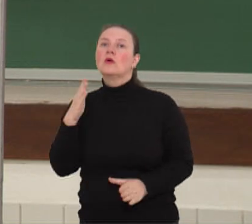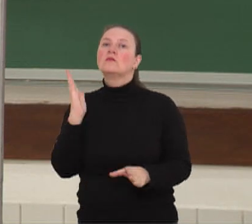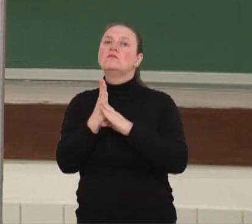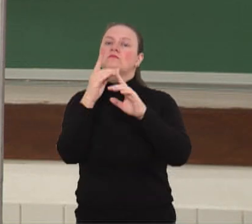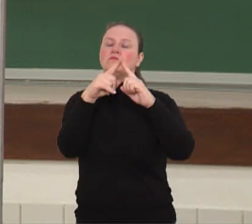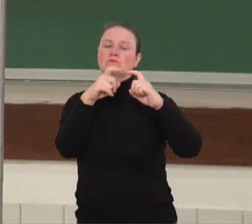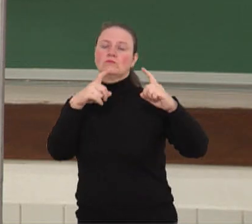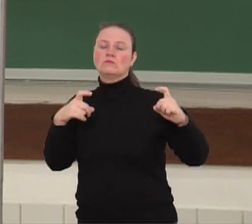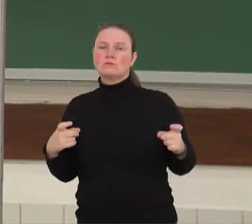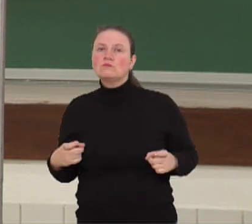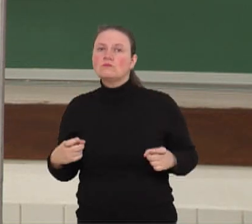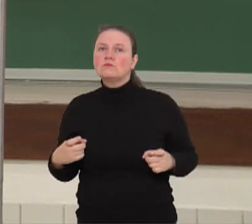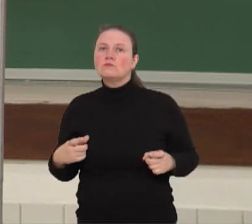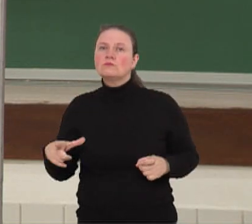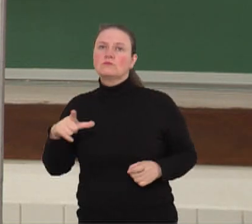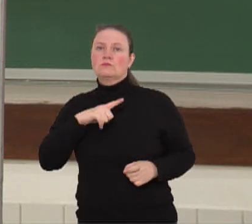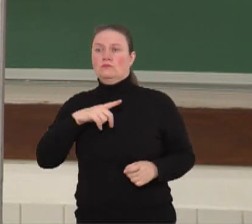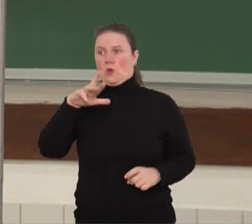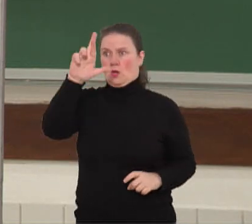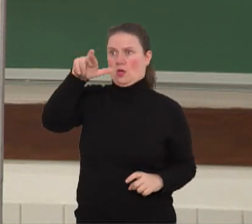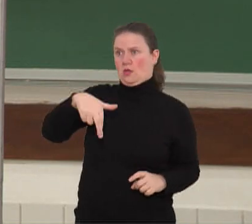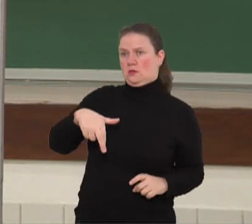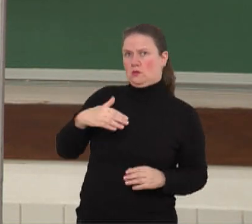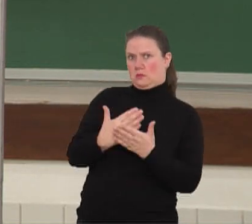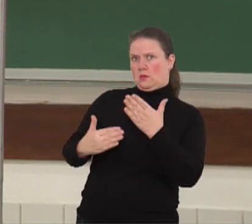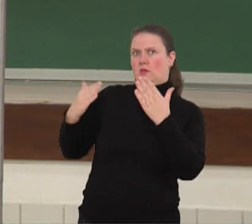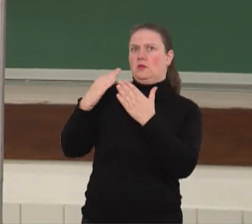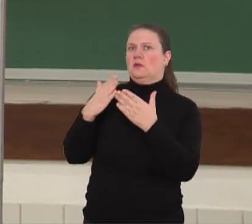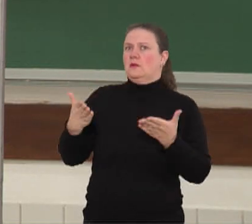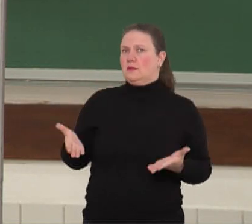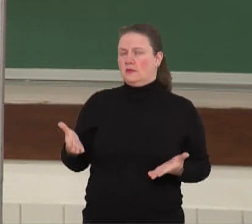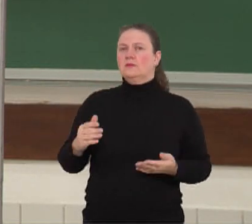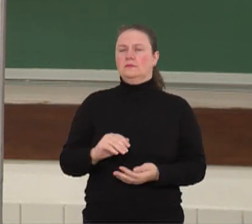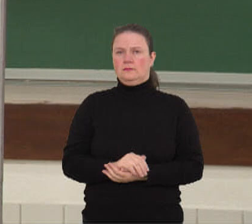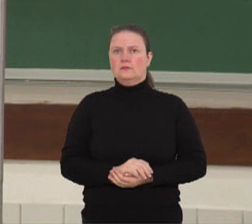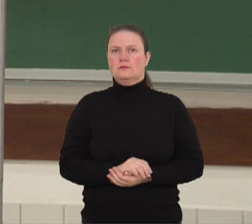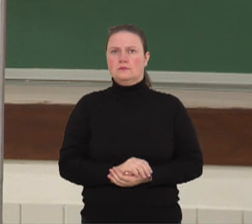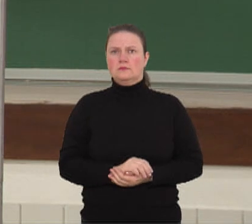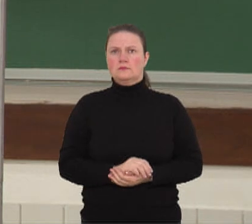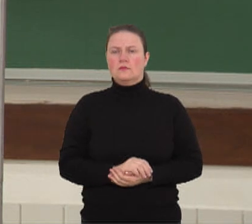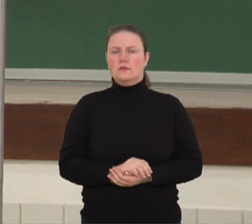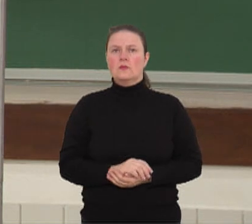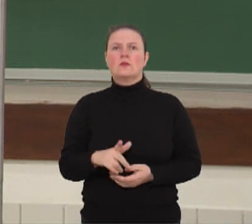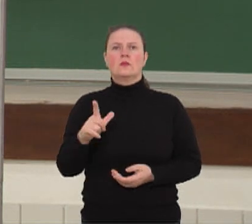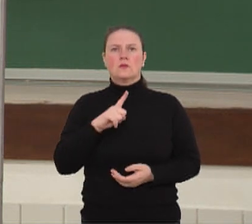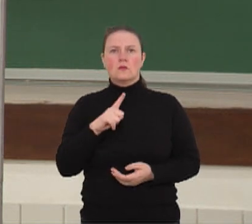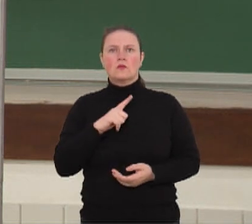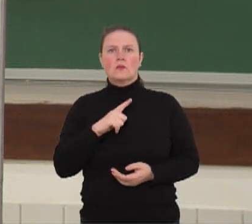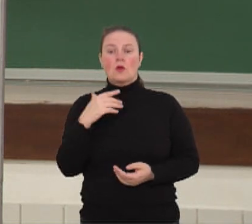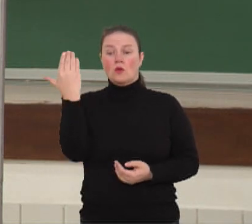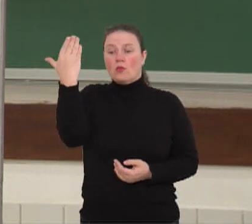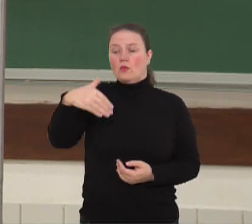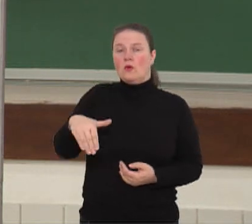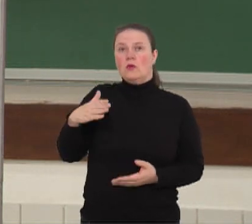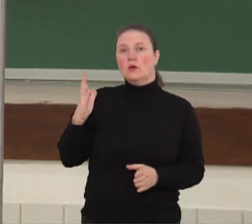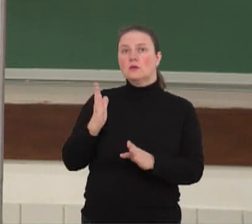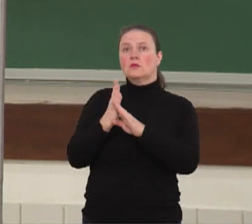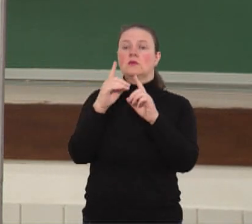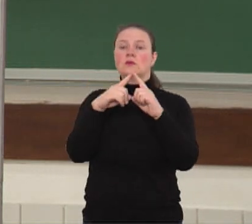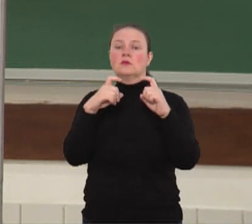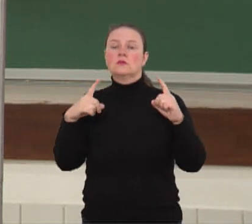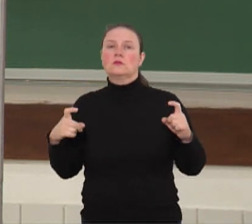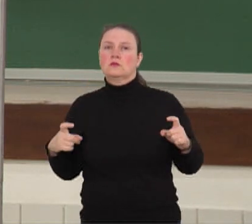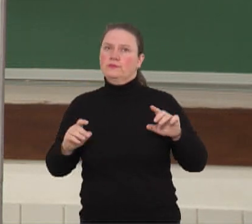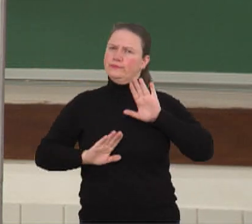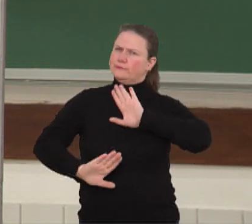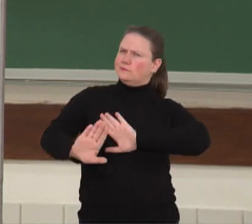científico que ela tem mais razão ou menos razão que a astrologia. Entendem? Ela só é provável pelo método científico. Tem que ter